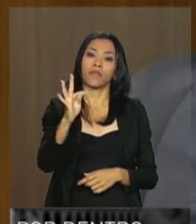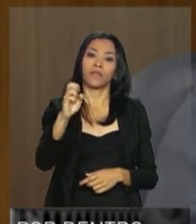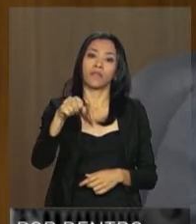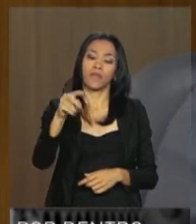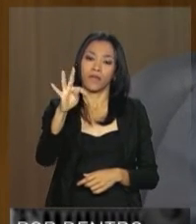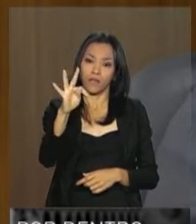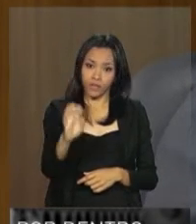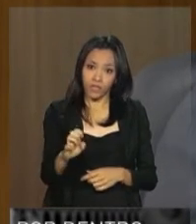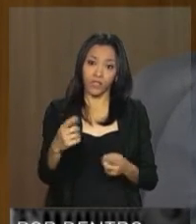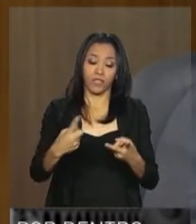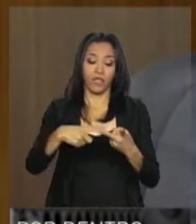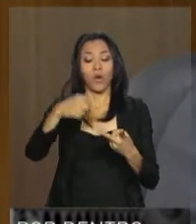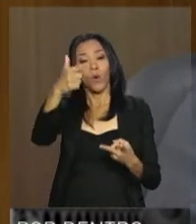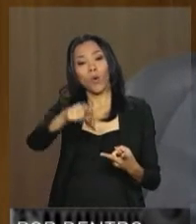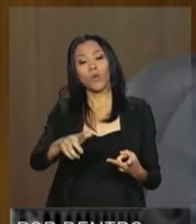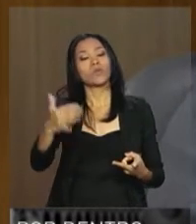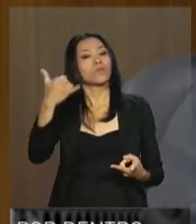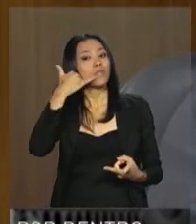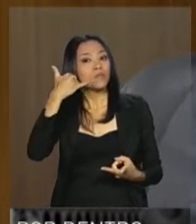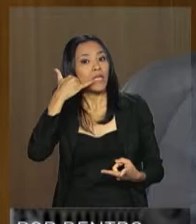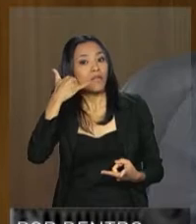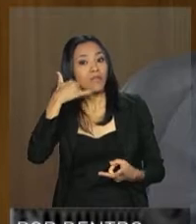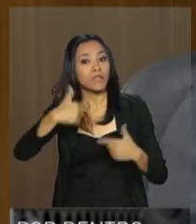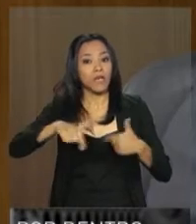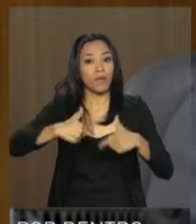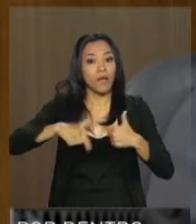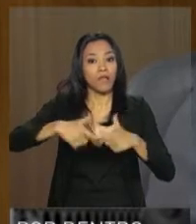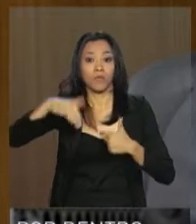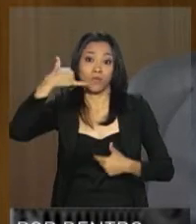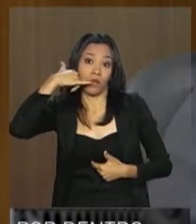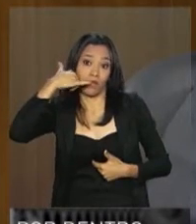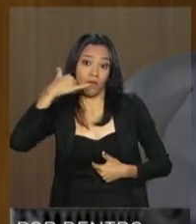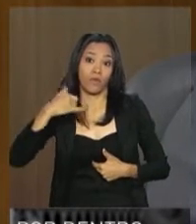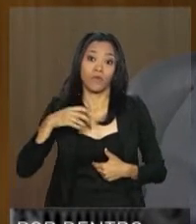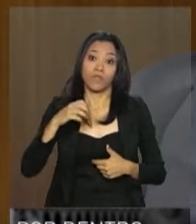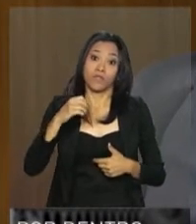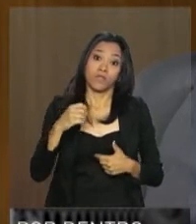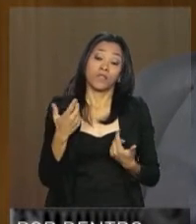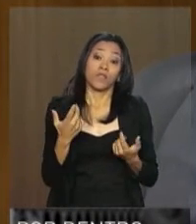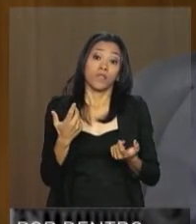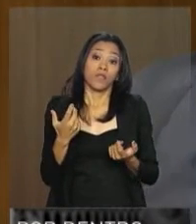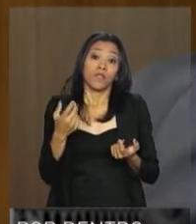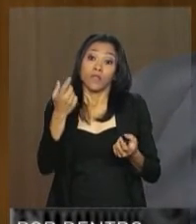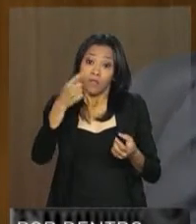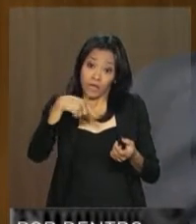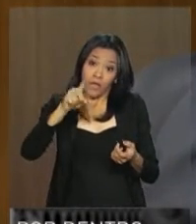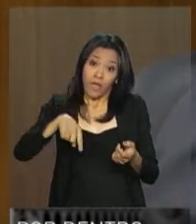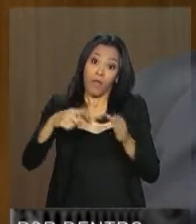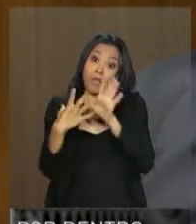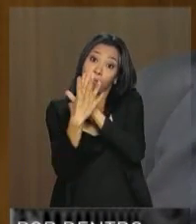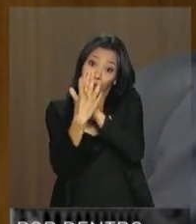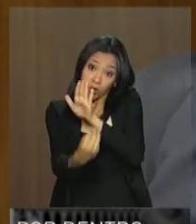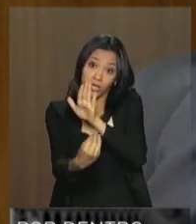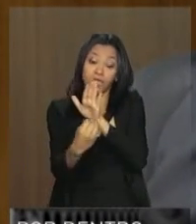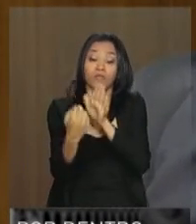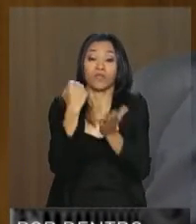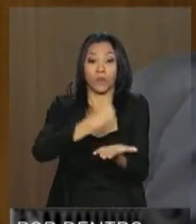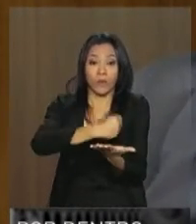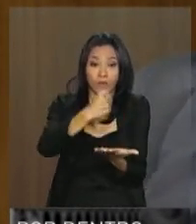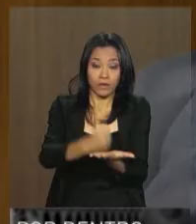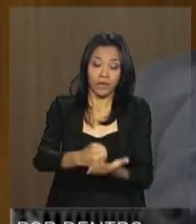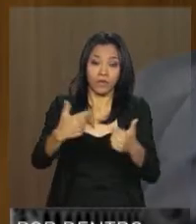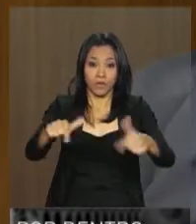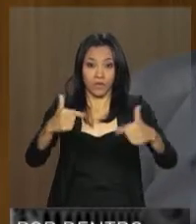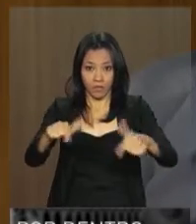tele-trabalho são modalidades de contratos de trabalho que trarão para a formalidade